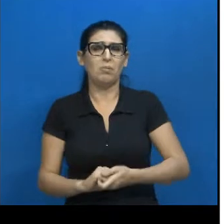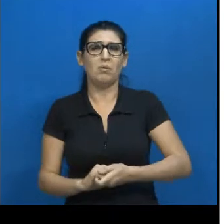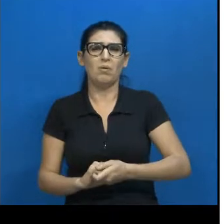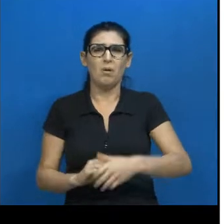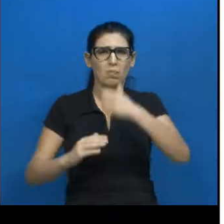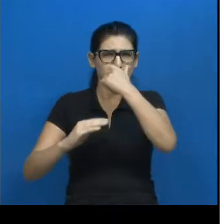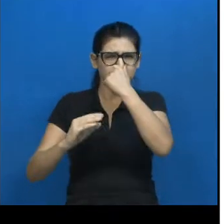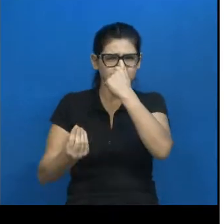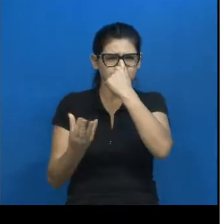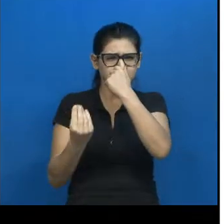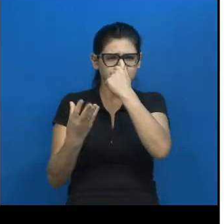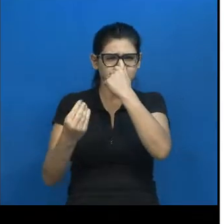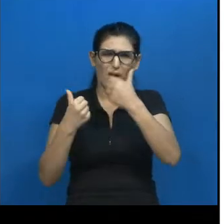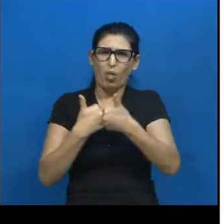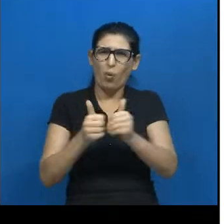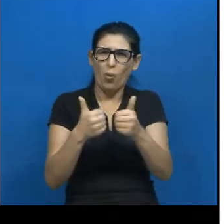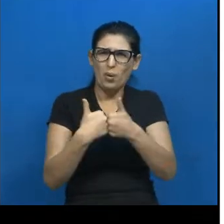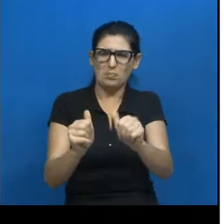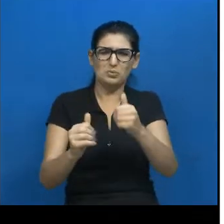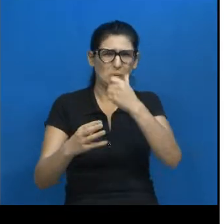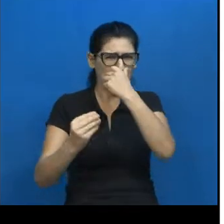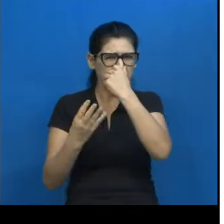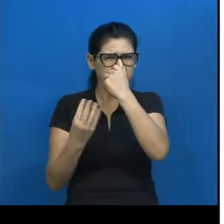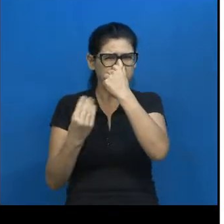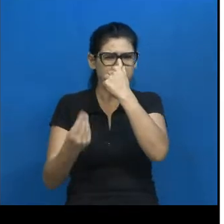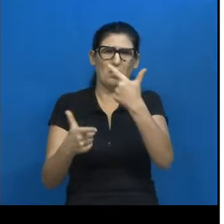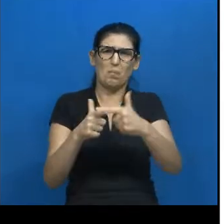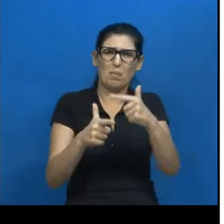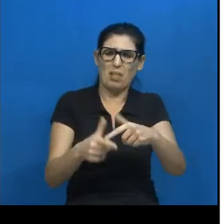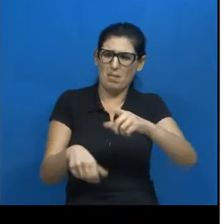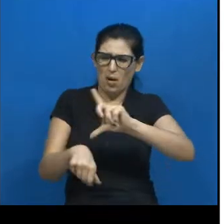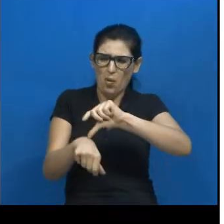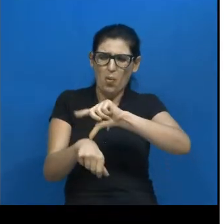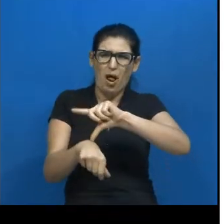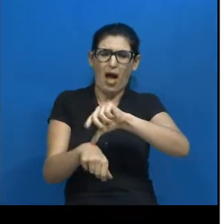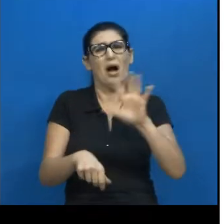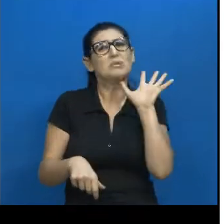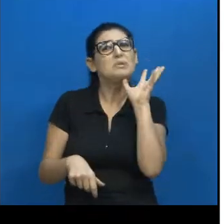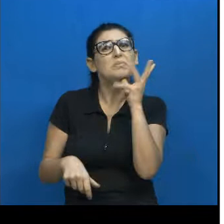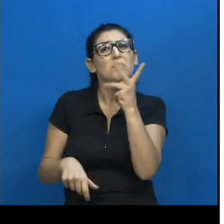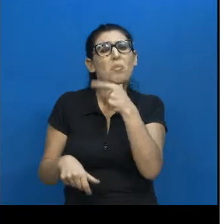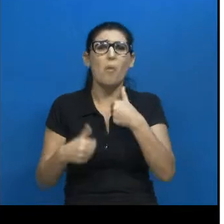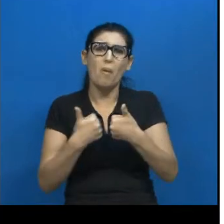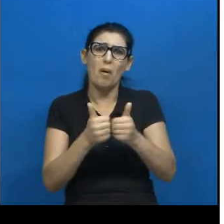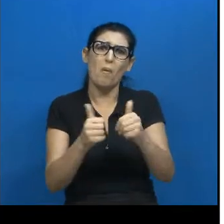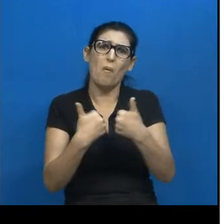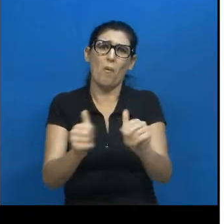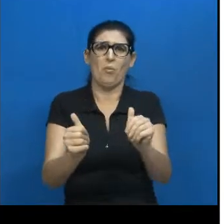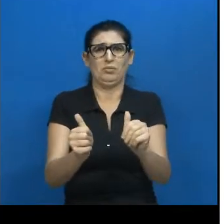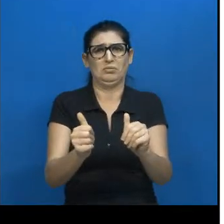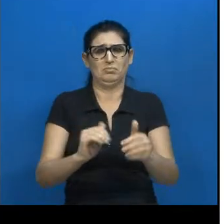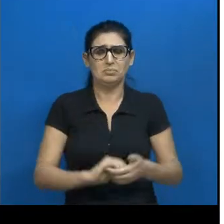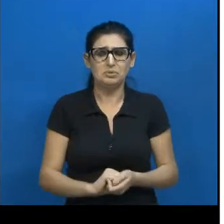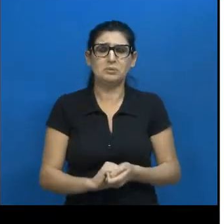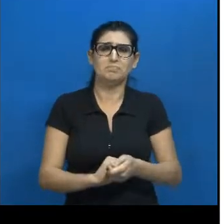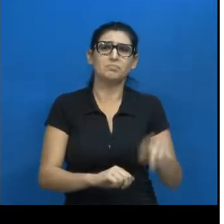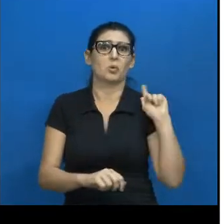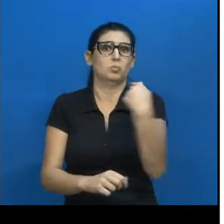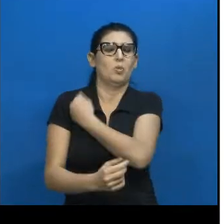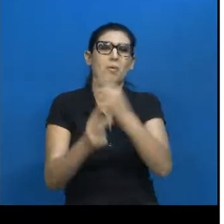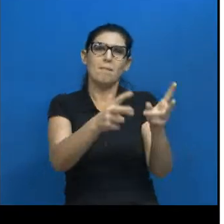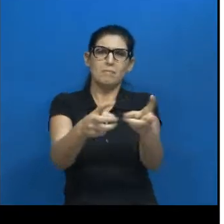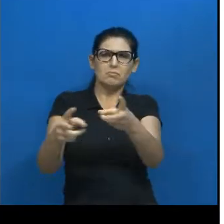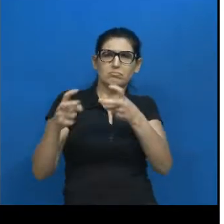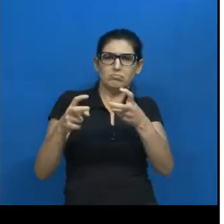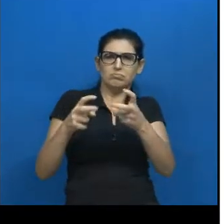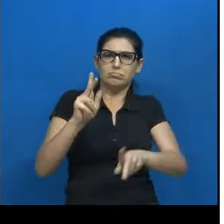de ônibus, horários e algumas condições que nós vimos que a população